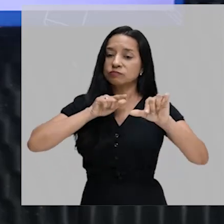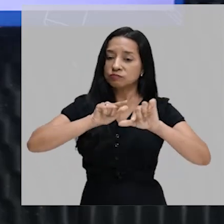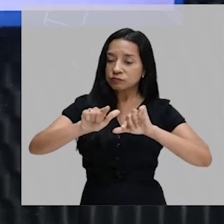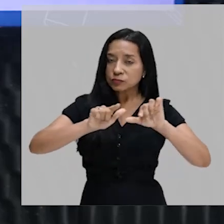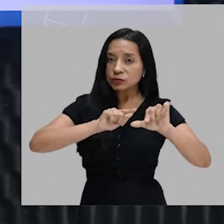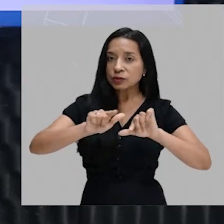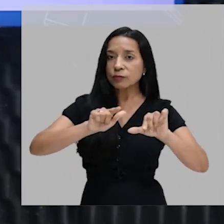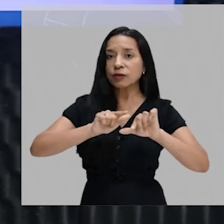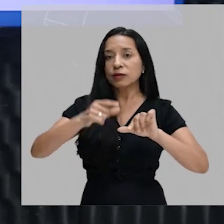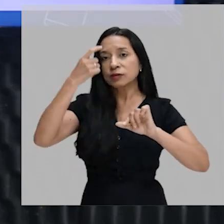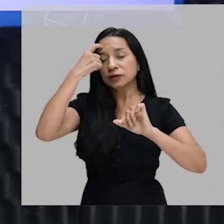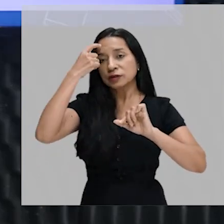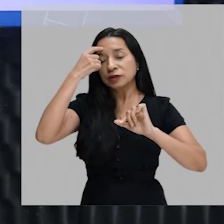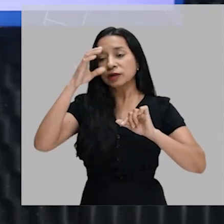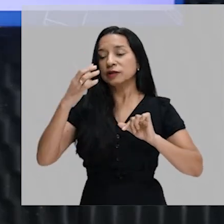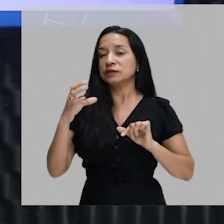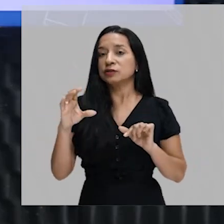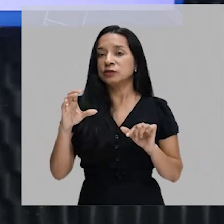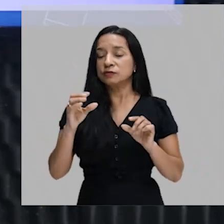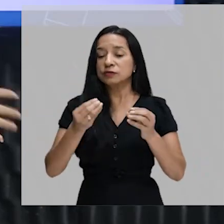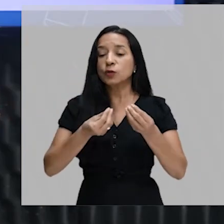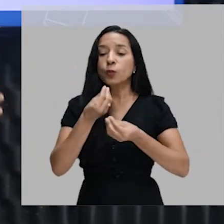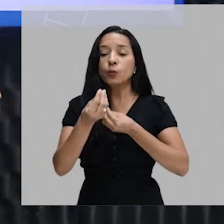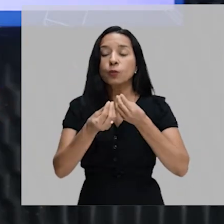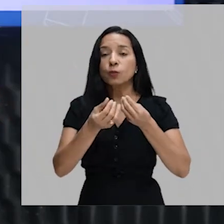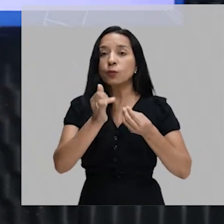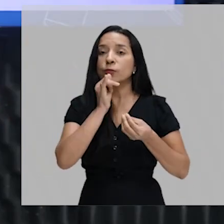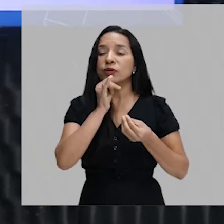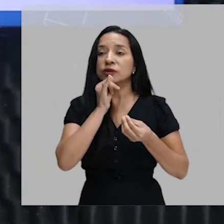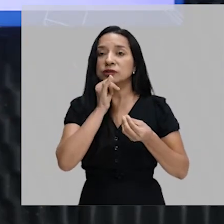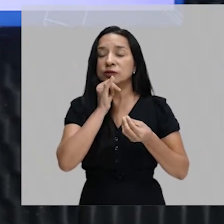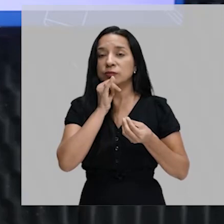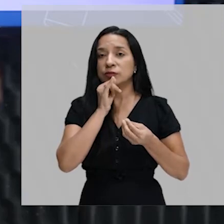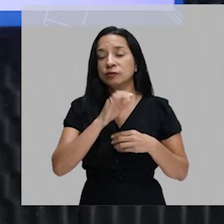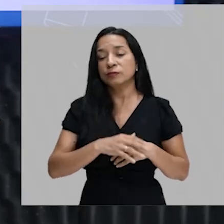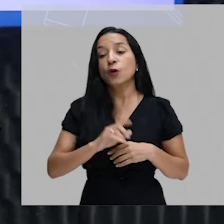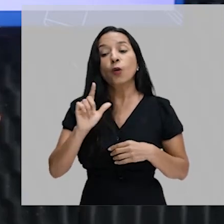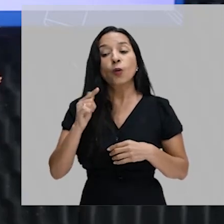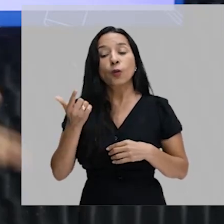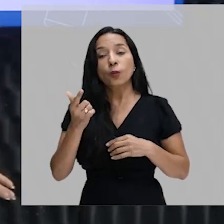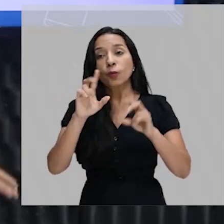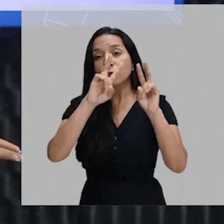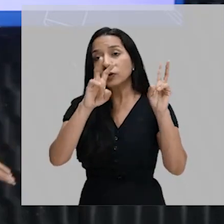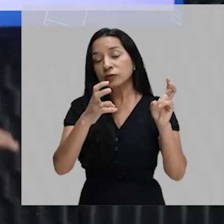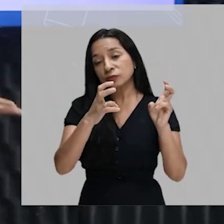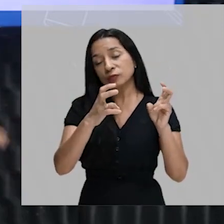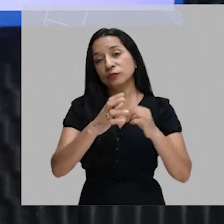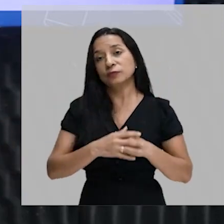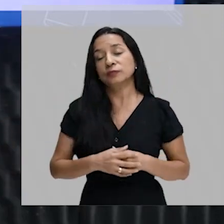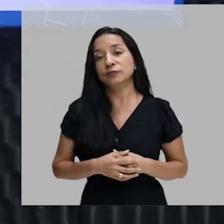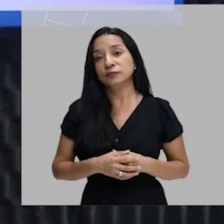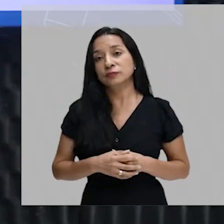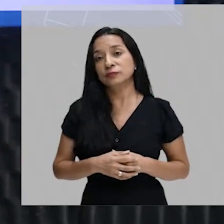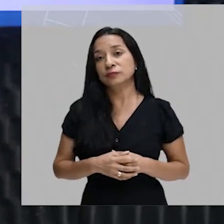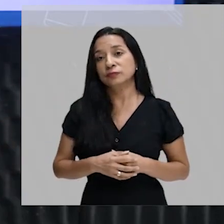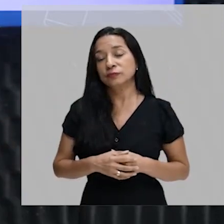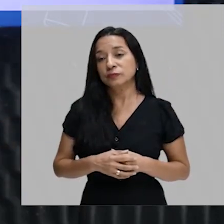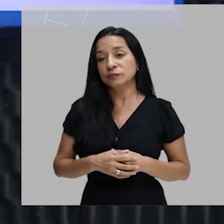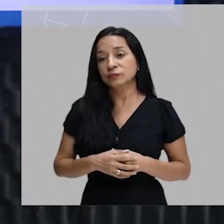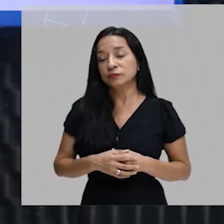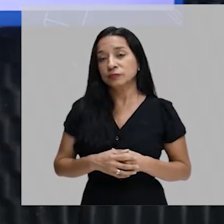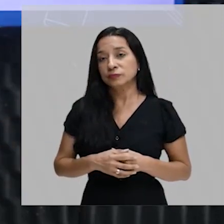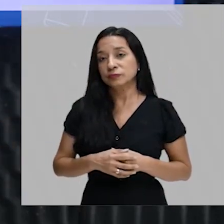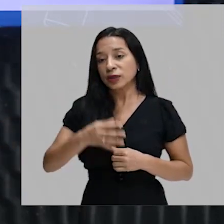trabalha ideias científicas, como, por exemplo, lá vem eu aqui com outro assunto, que tem a ver com Covid, a